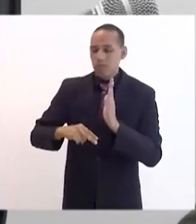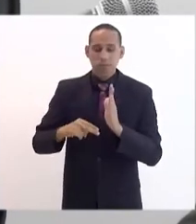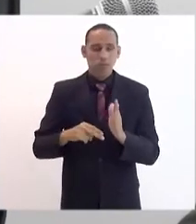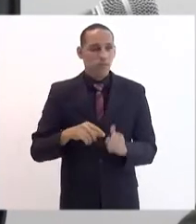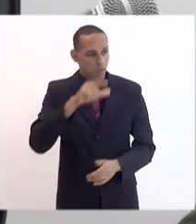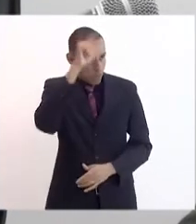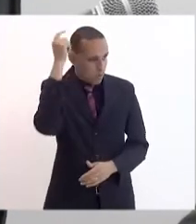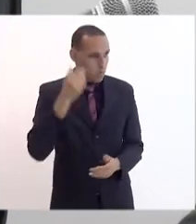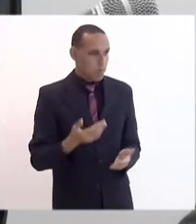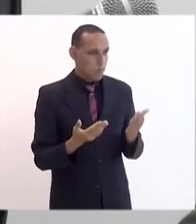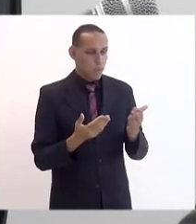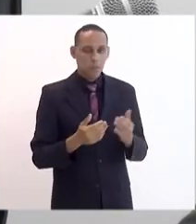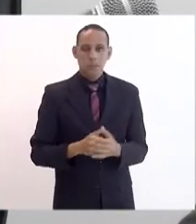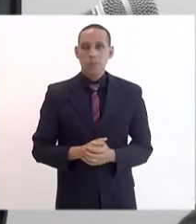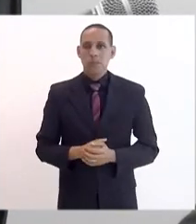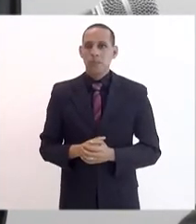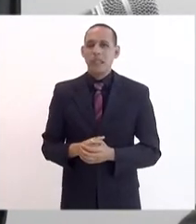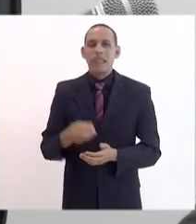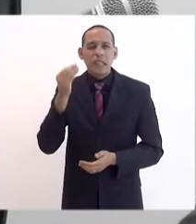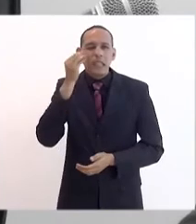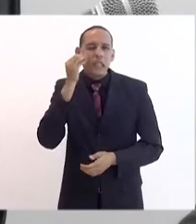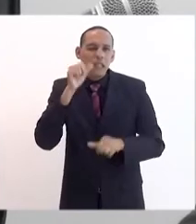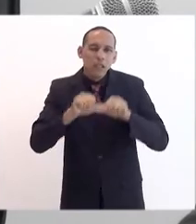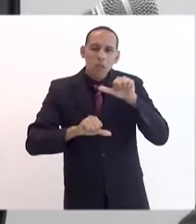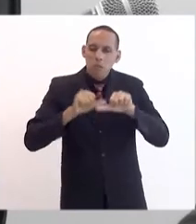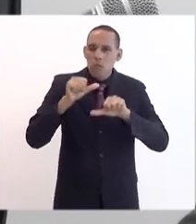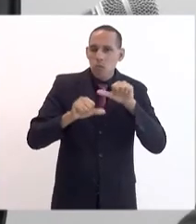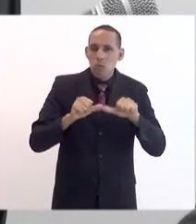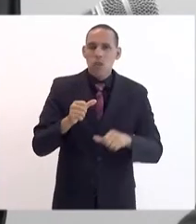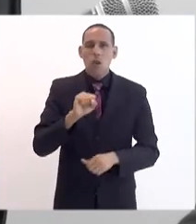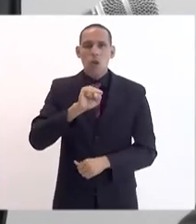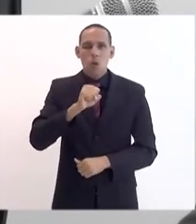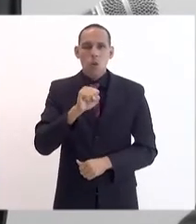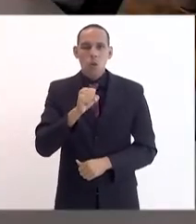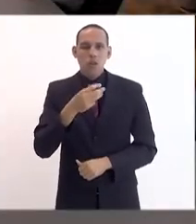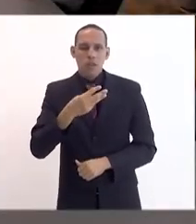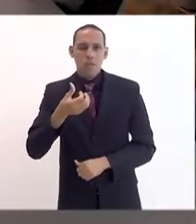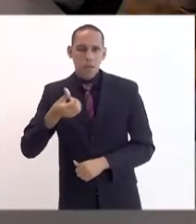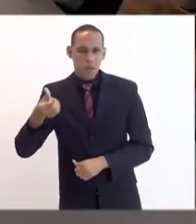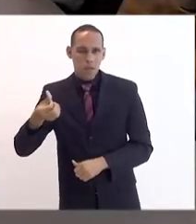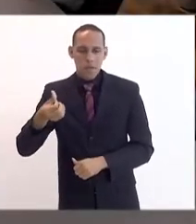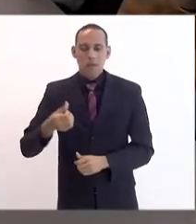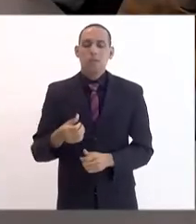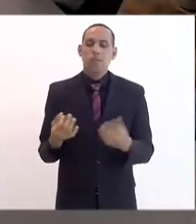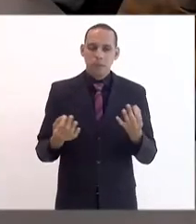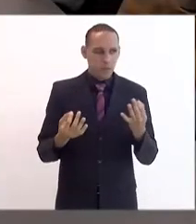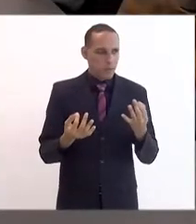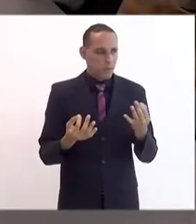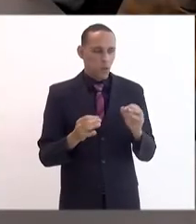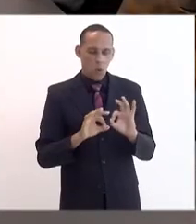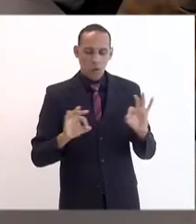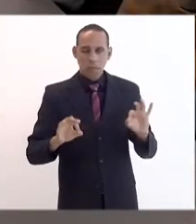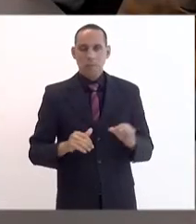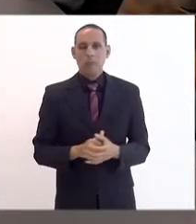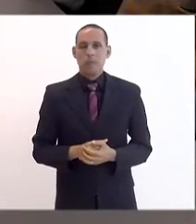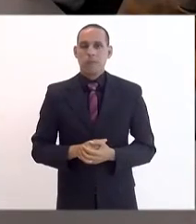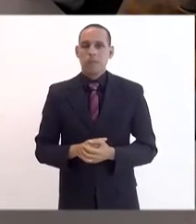deputado Luiz Paulo. Tentar modificar a 8366. Perfeito. Boa. Ótimo.